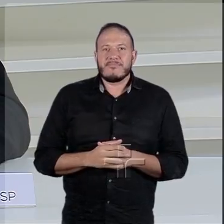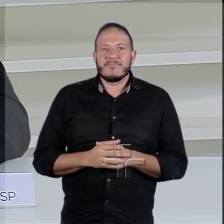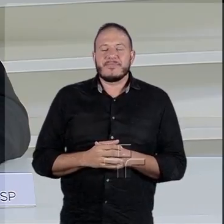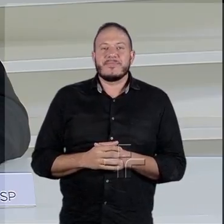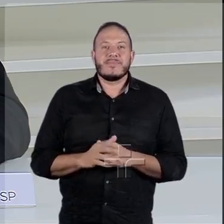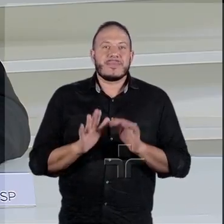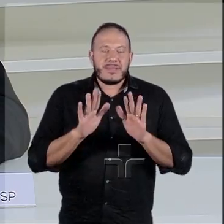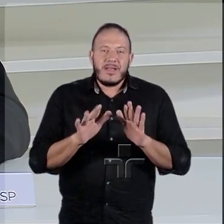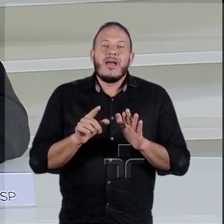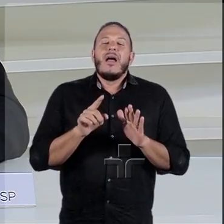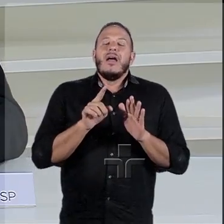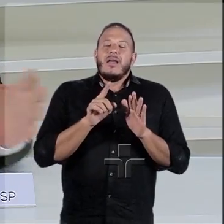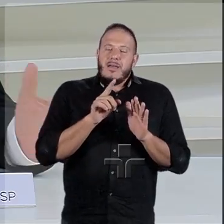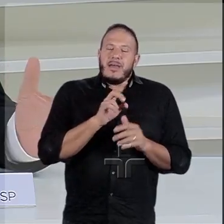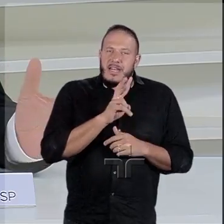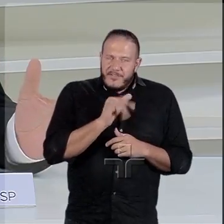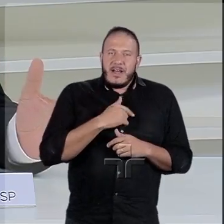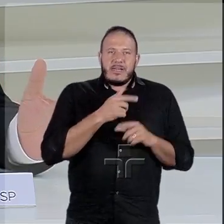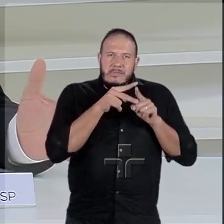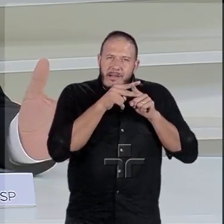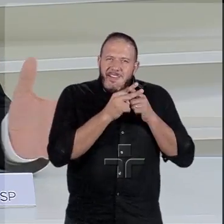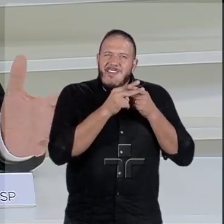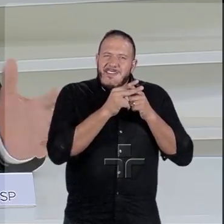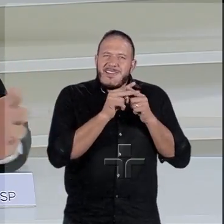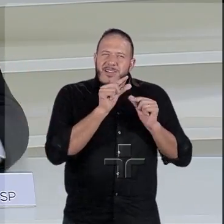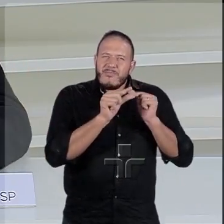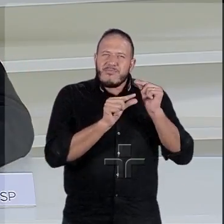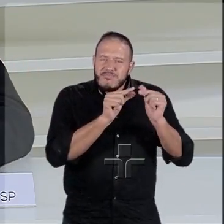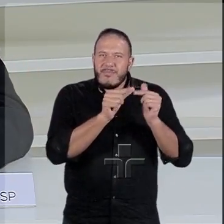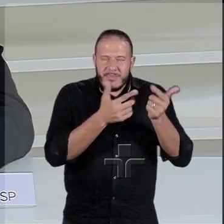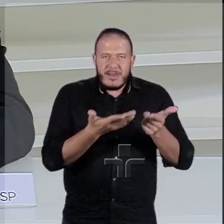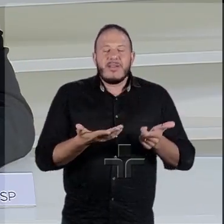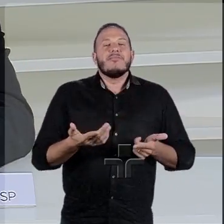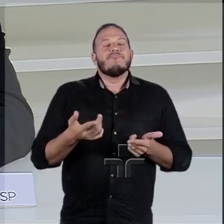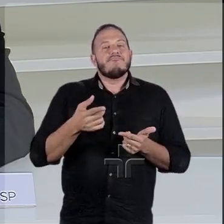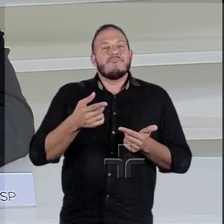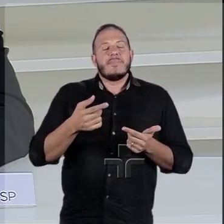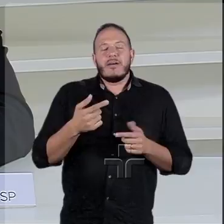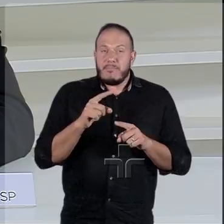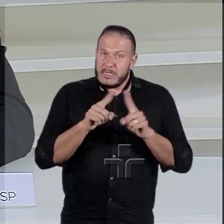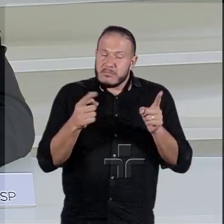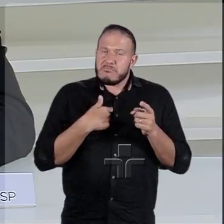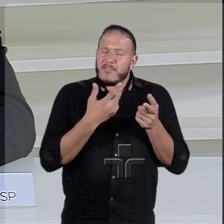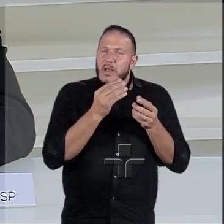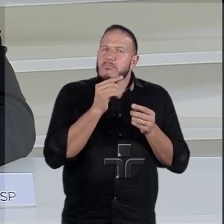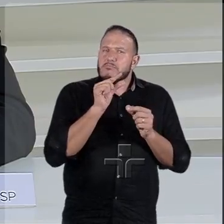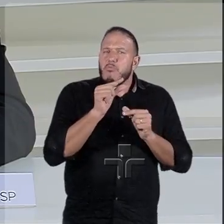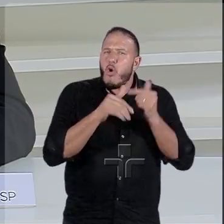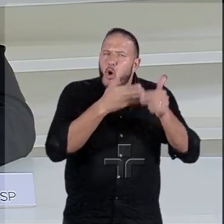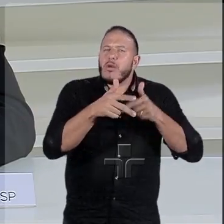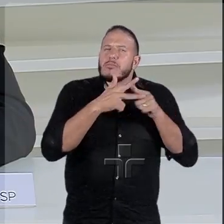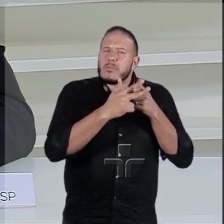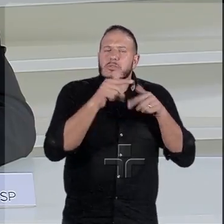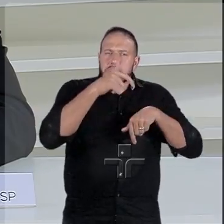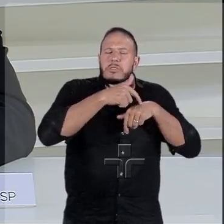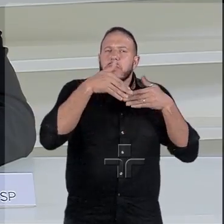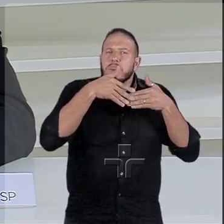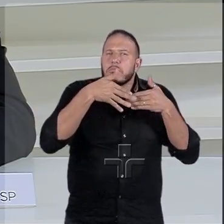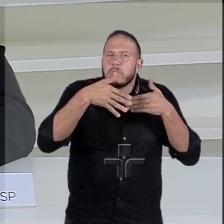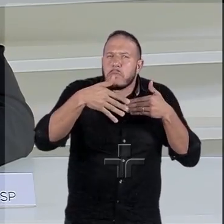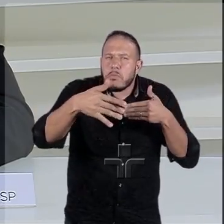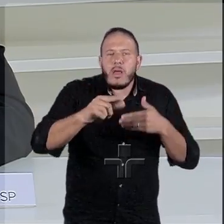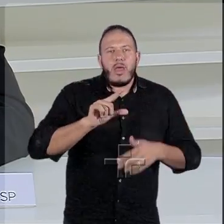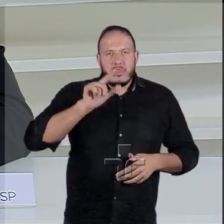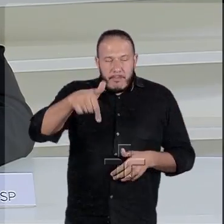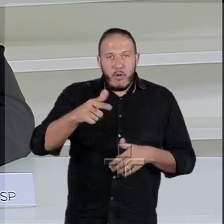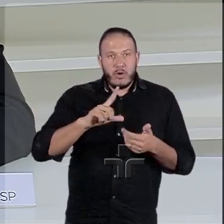ele vai corrigindo, né? O estoque ele não mexe, não tem como mexer, mas ele corrige daqui para frente. Depois de